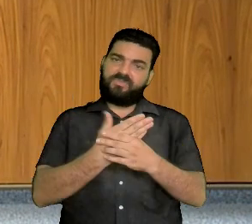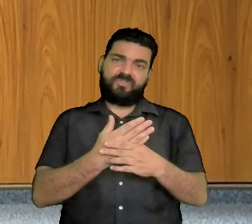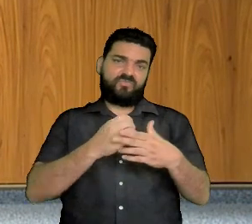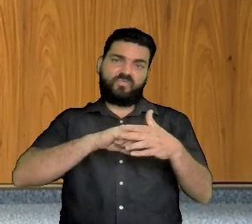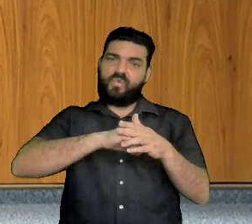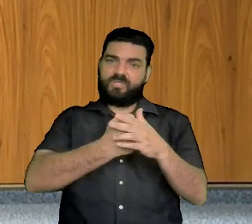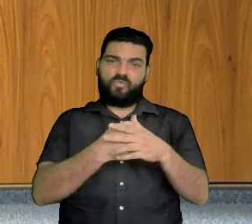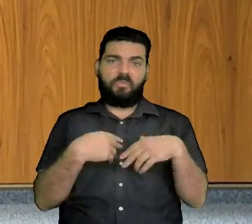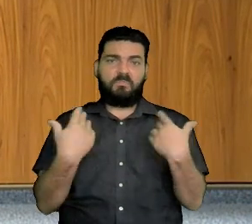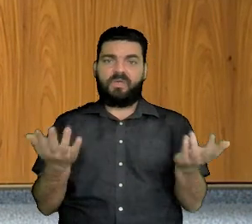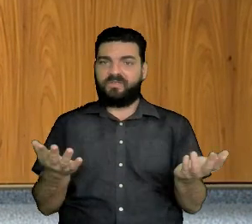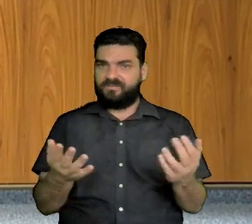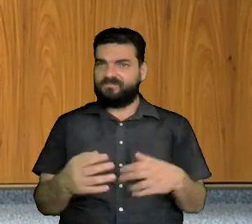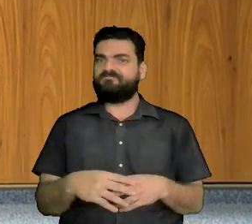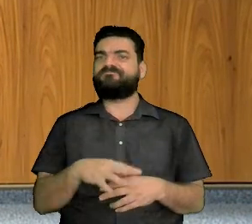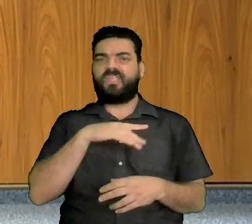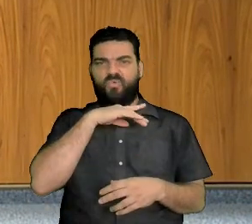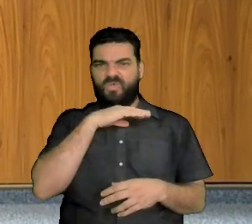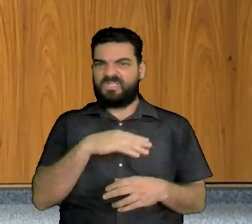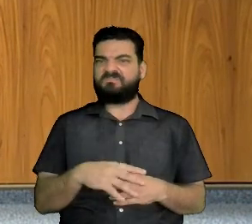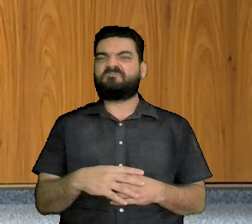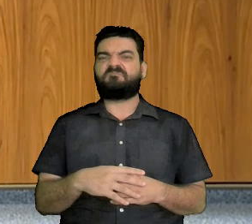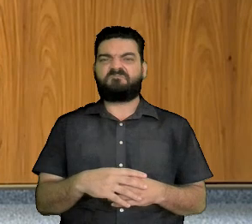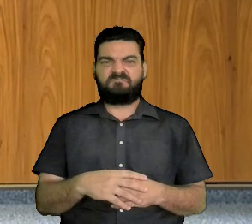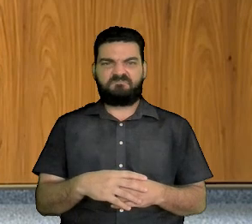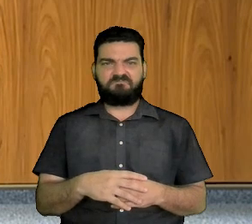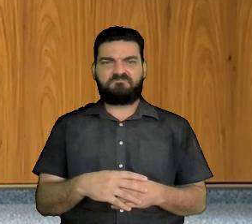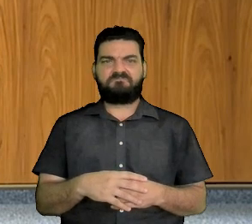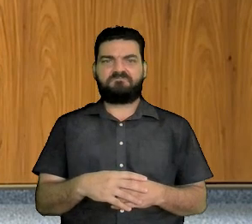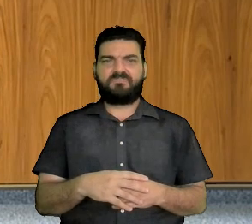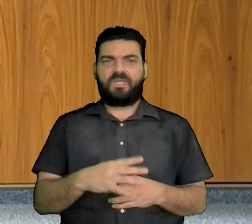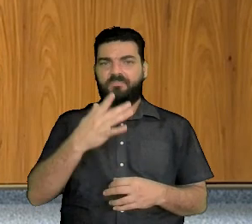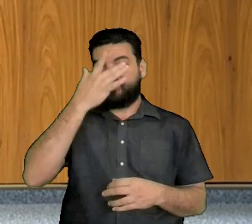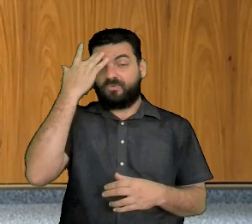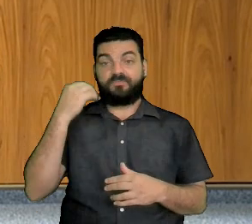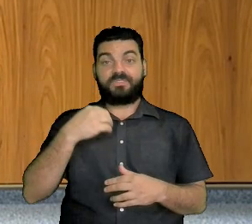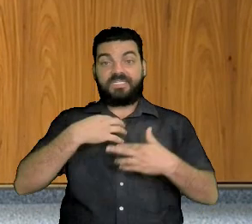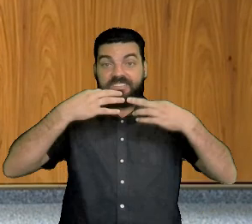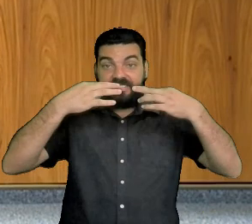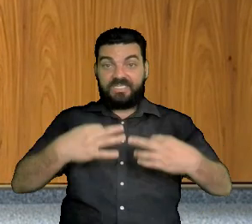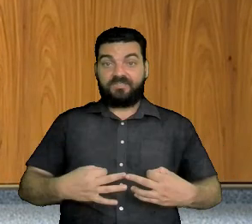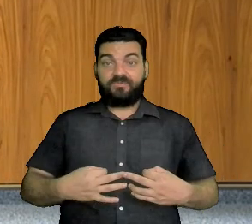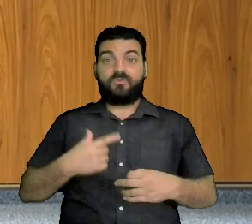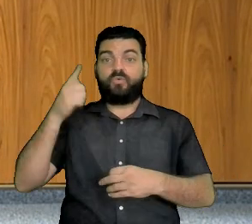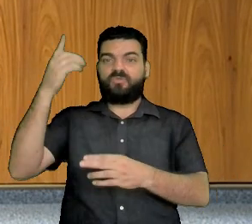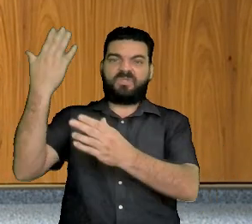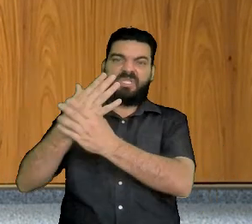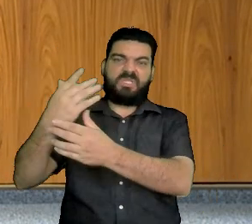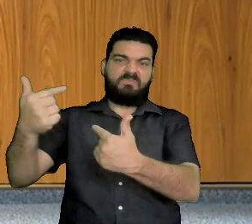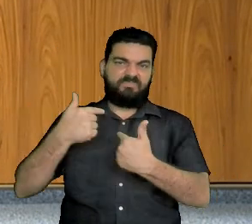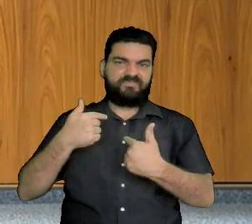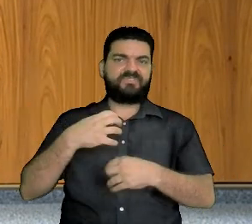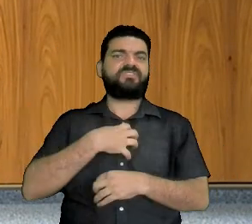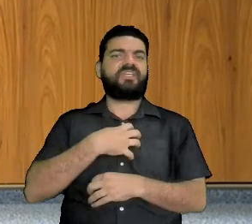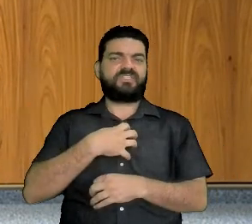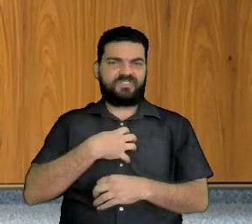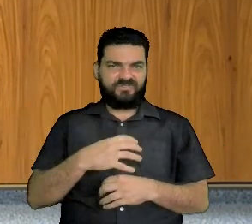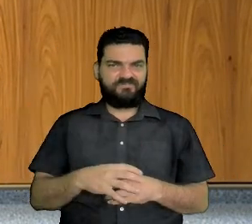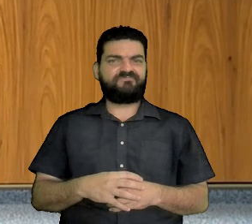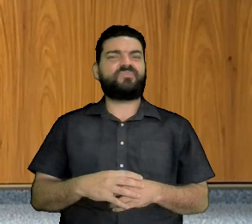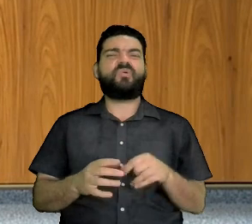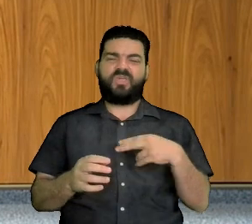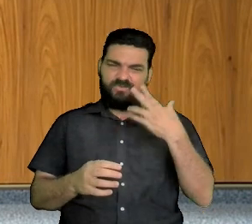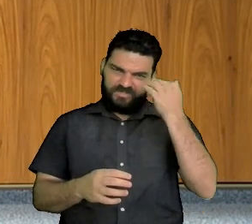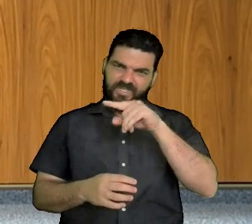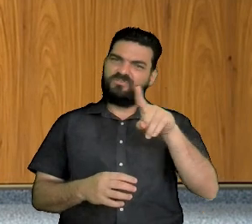Enfim, tudo foi arquivado, etc. Mas o dissabor de uma pessoa honesta passar por